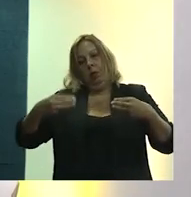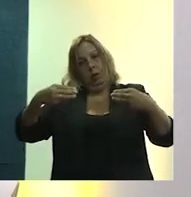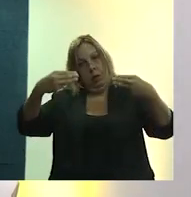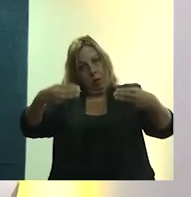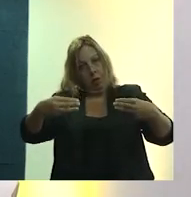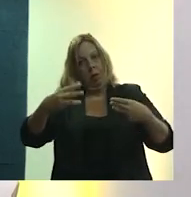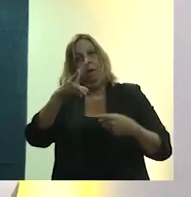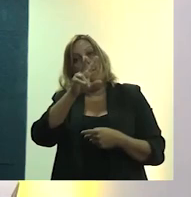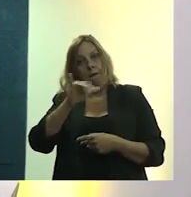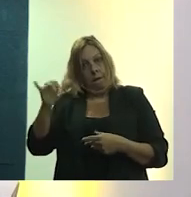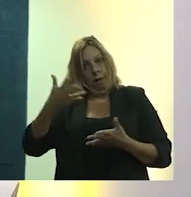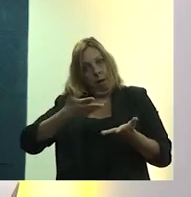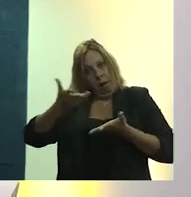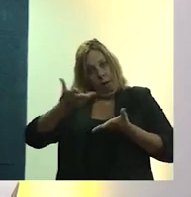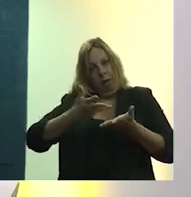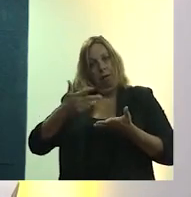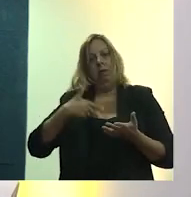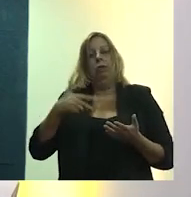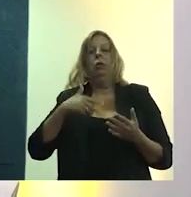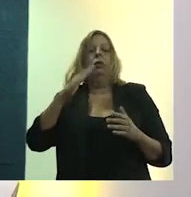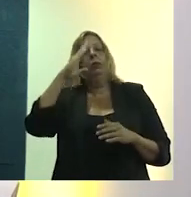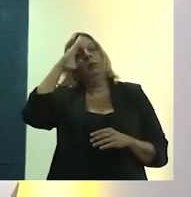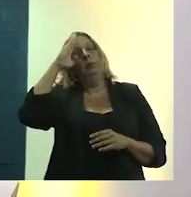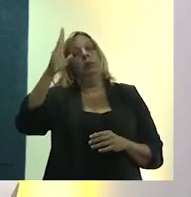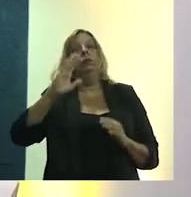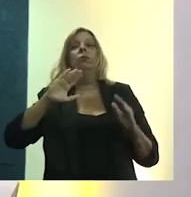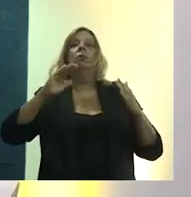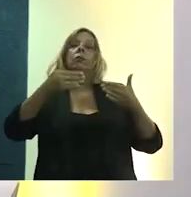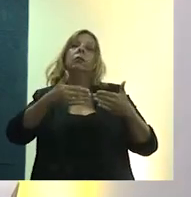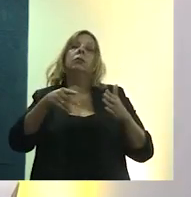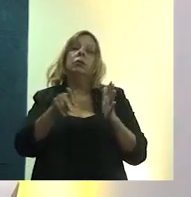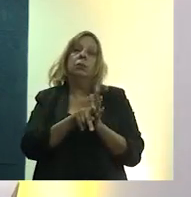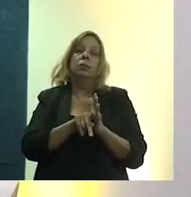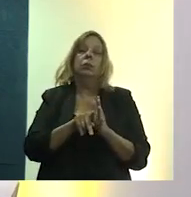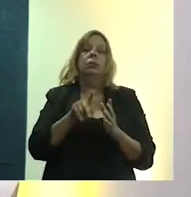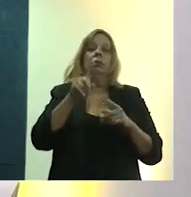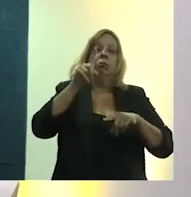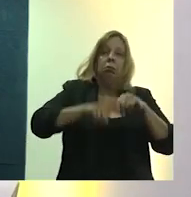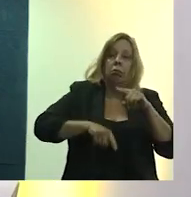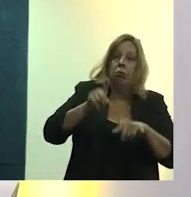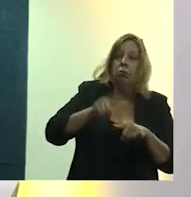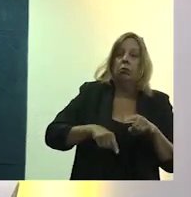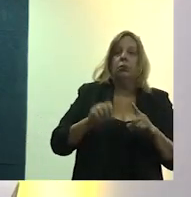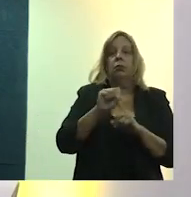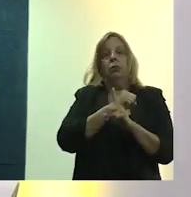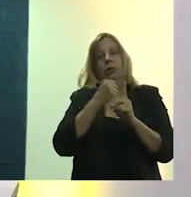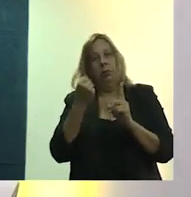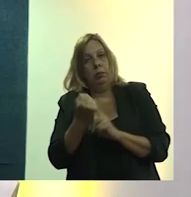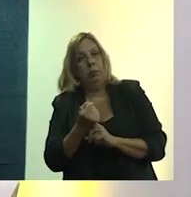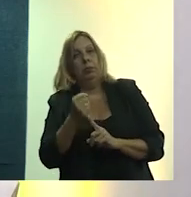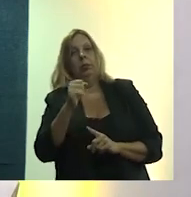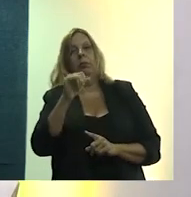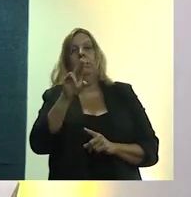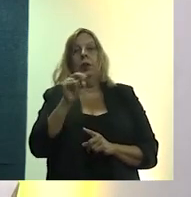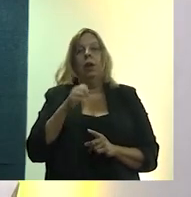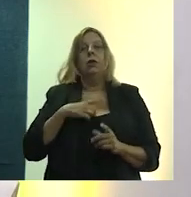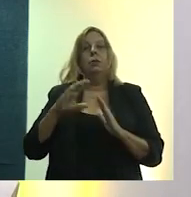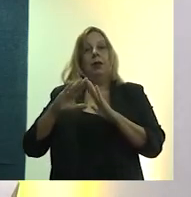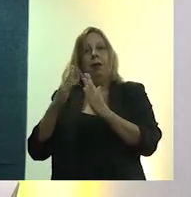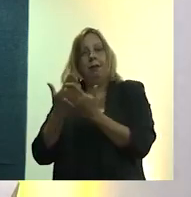a gente também vai articular a implementação com prioridade desse equipamento sociais UBS por exemplo